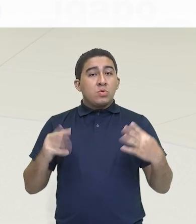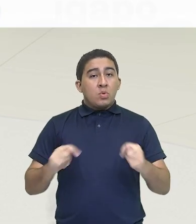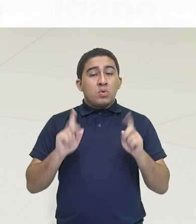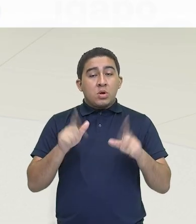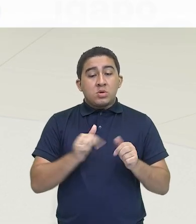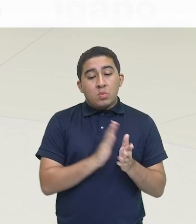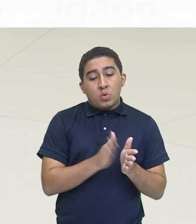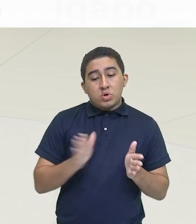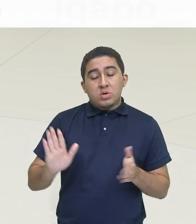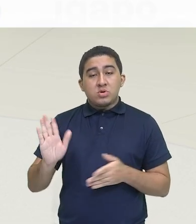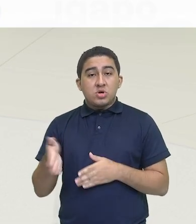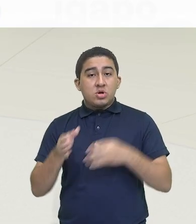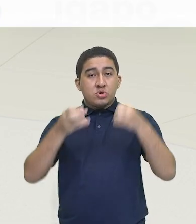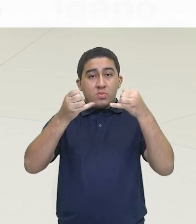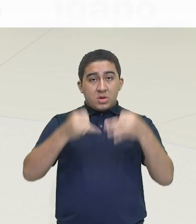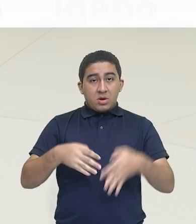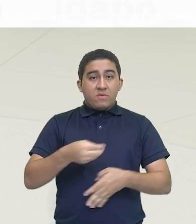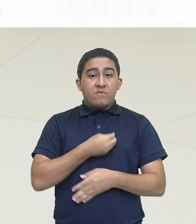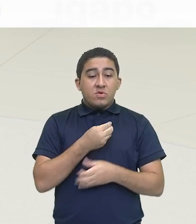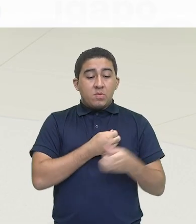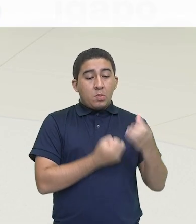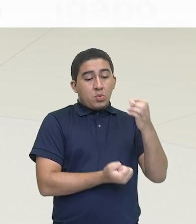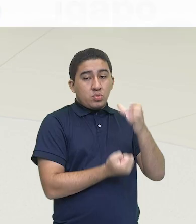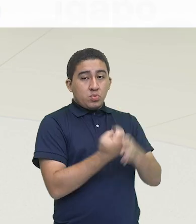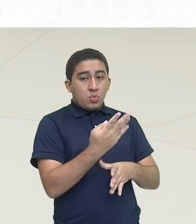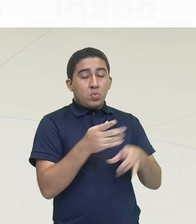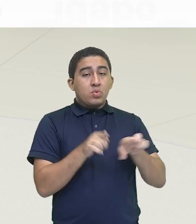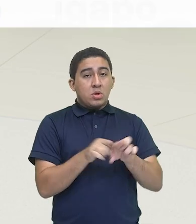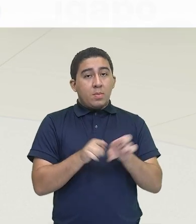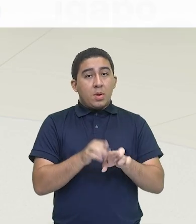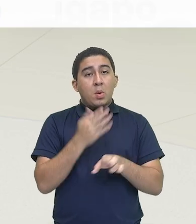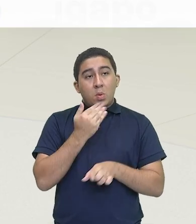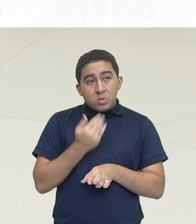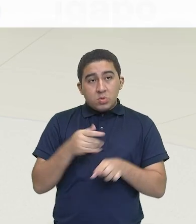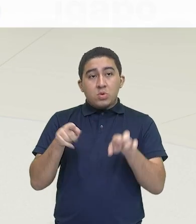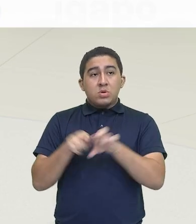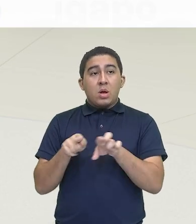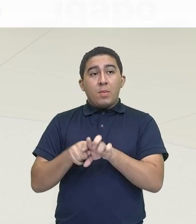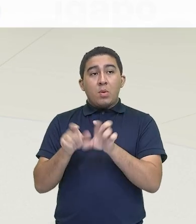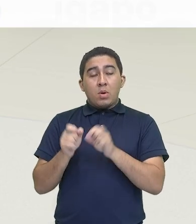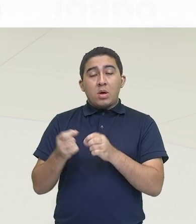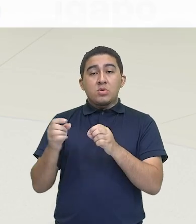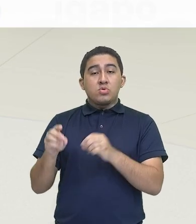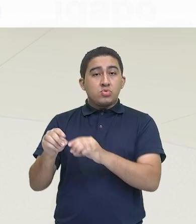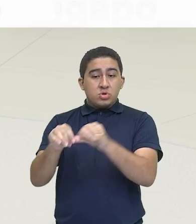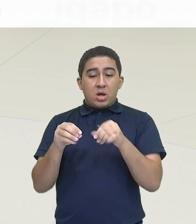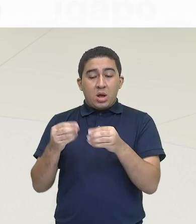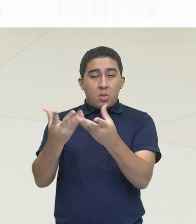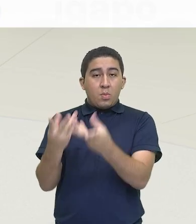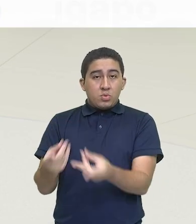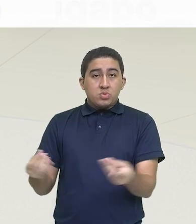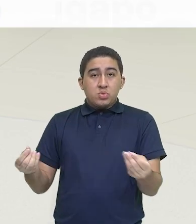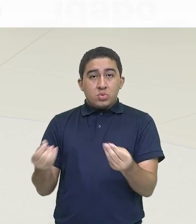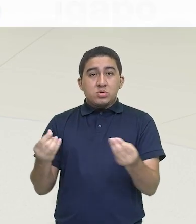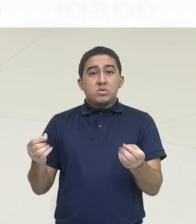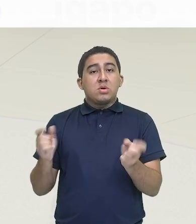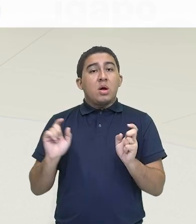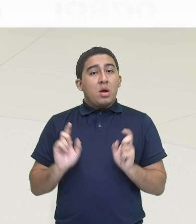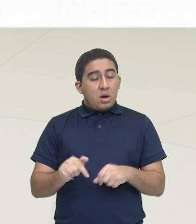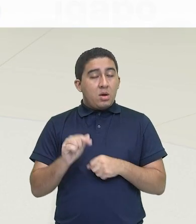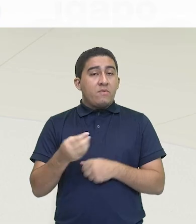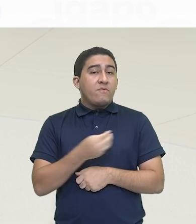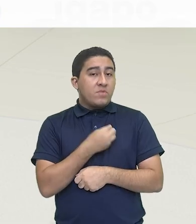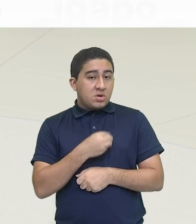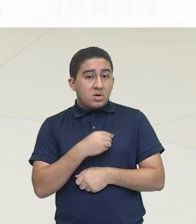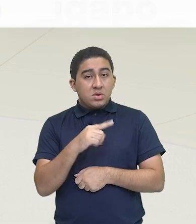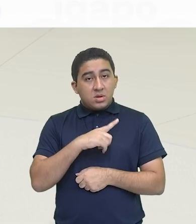processos que eu comentei, dos seres produtores, consumidores e os decompositores, eles, como são seres